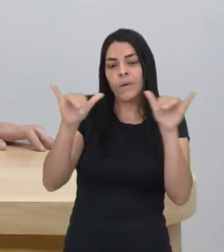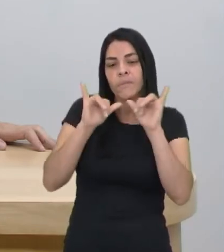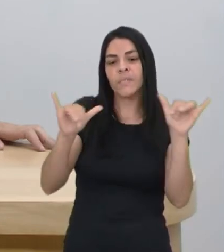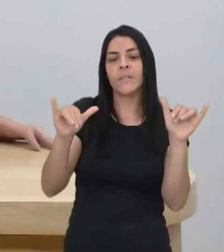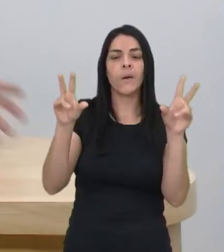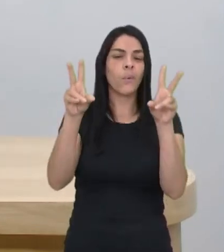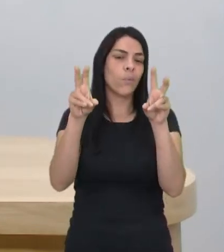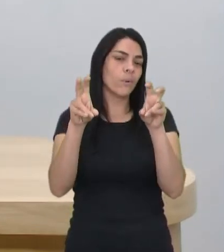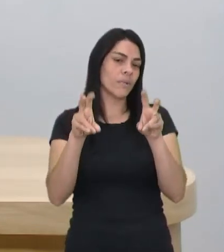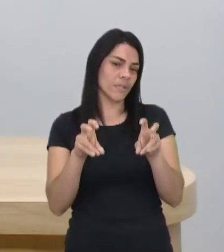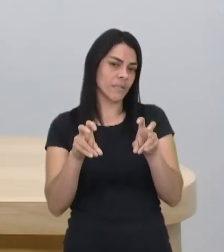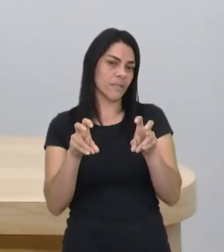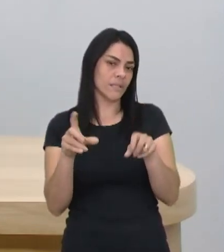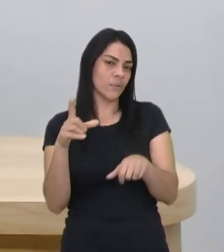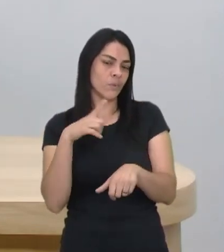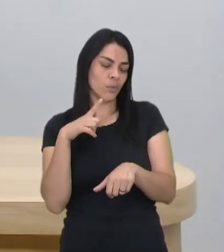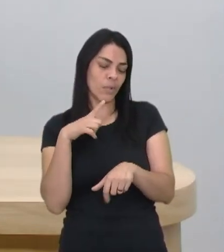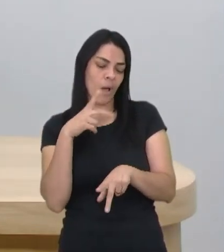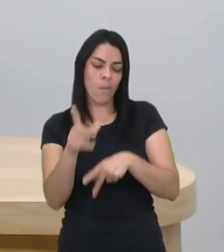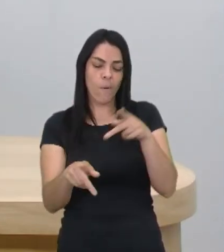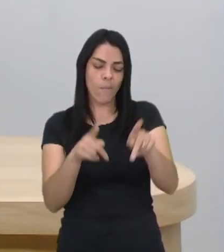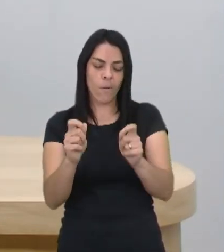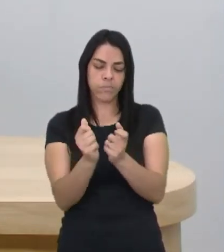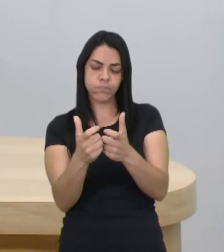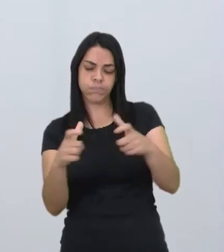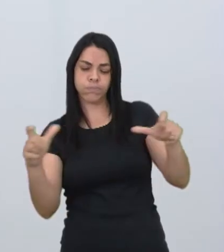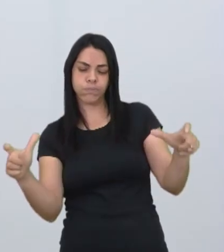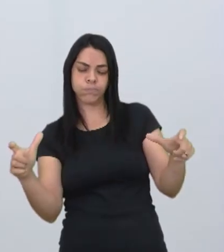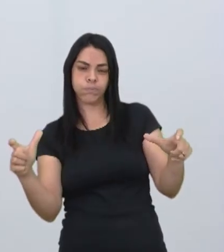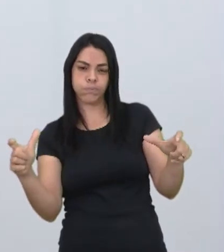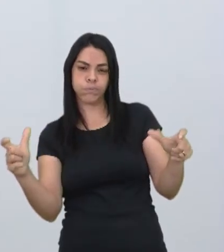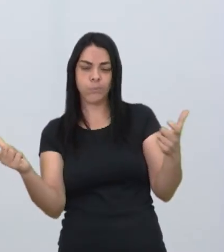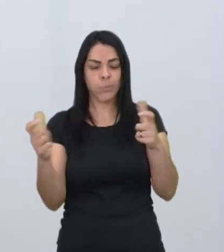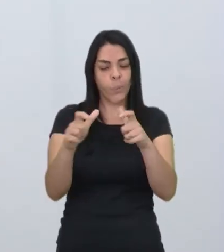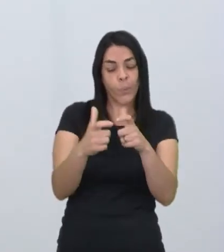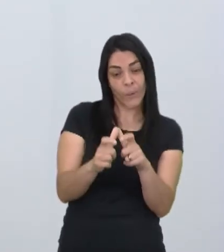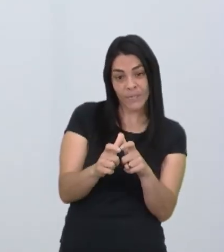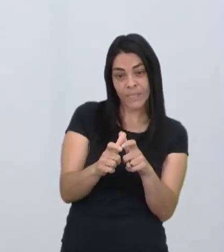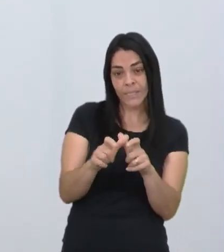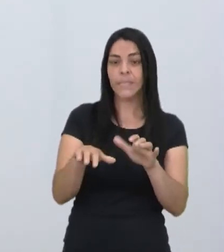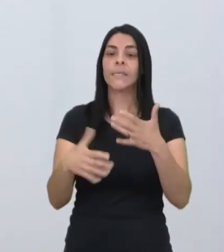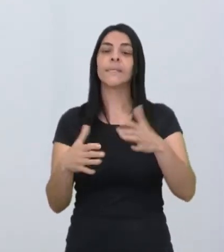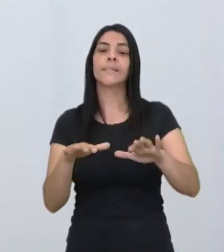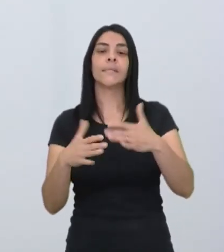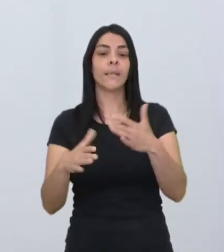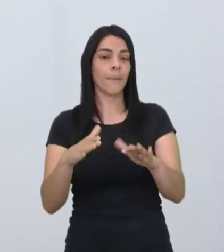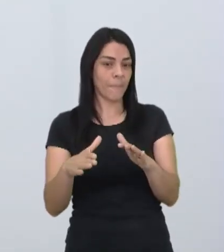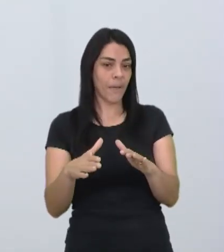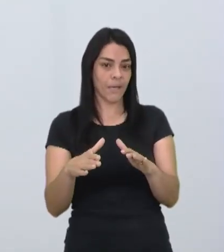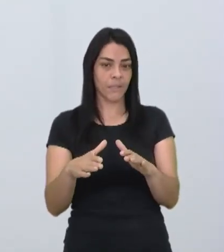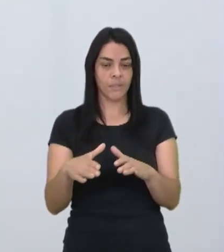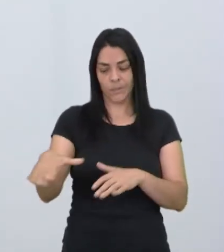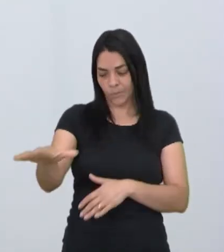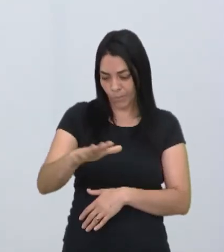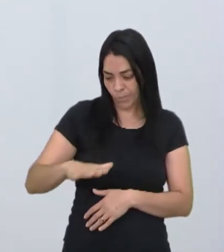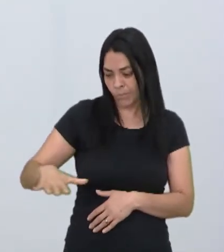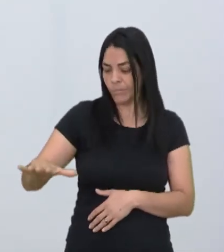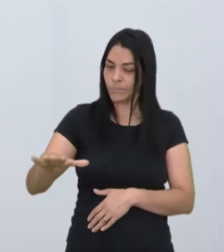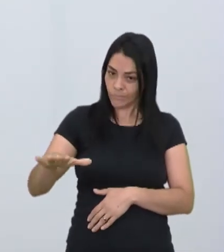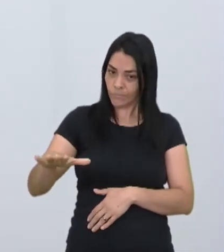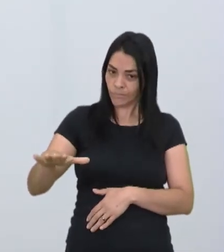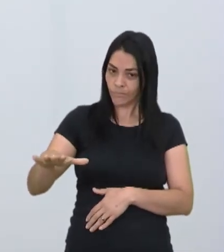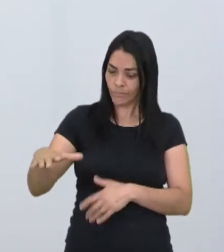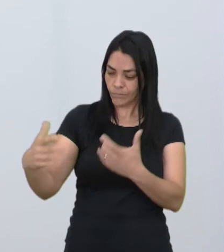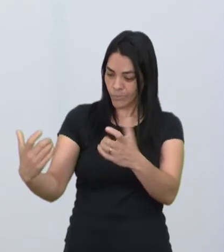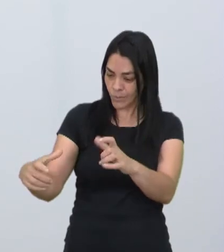a questão de ter uma população maior ou menor independe completamente da questão de tamanho territorial, né?